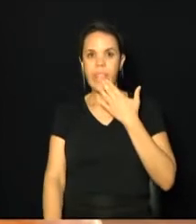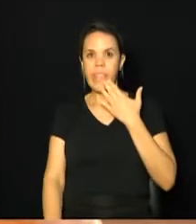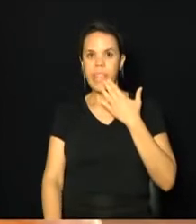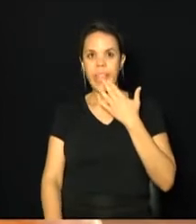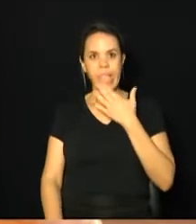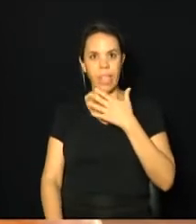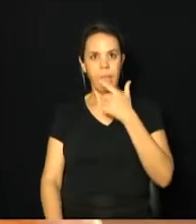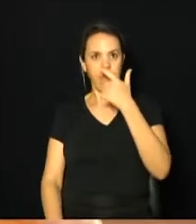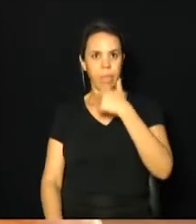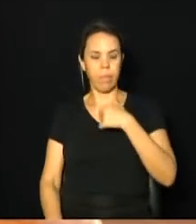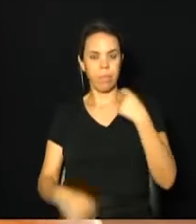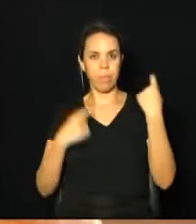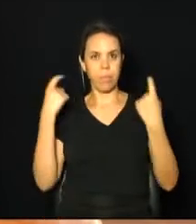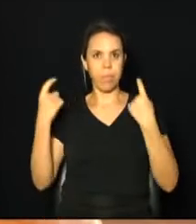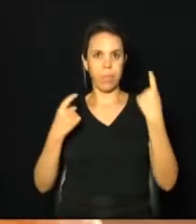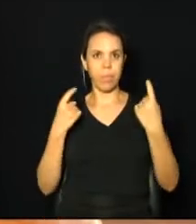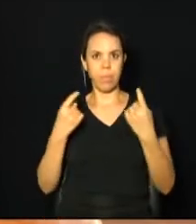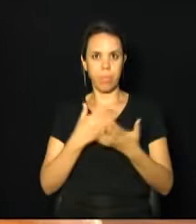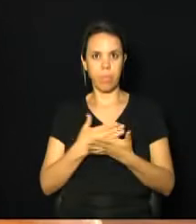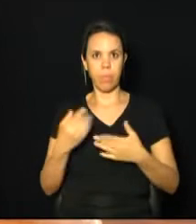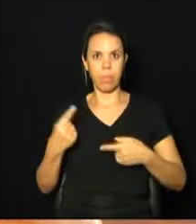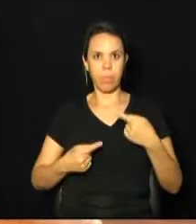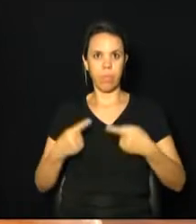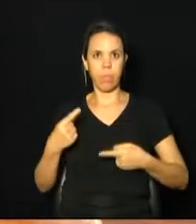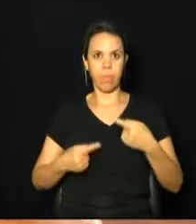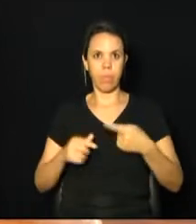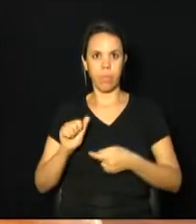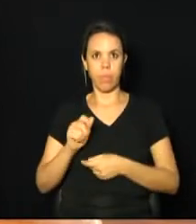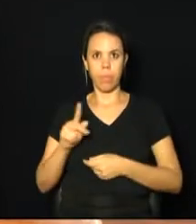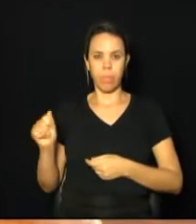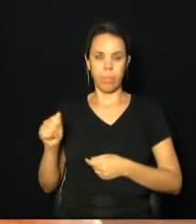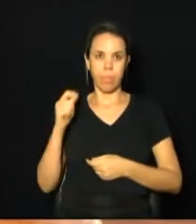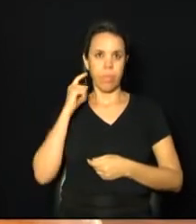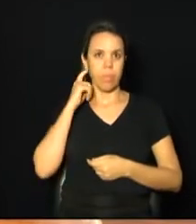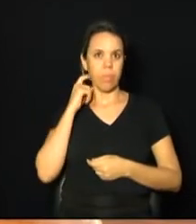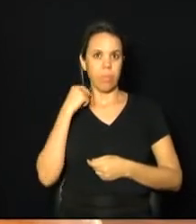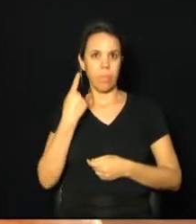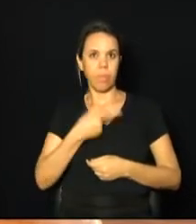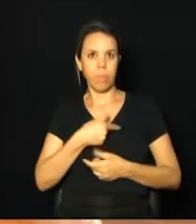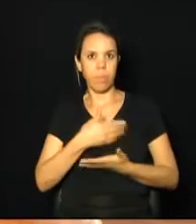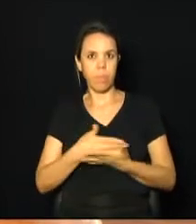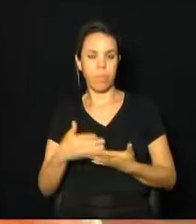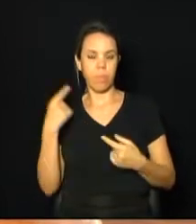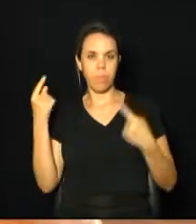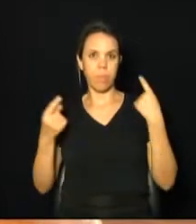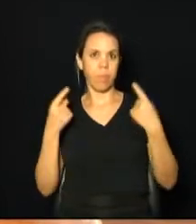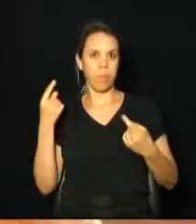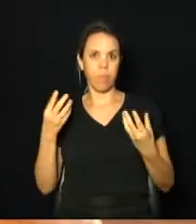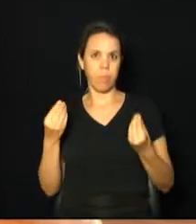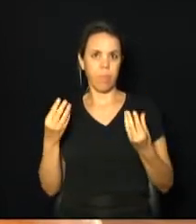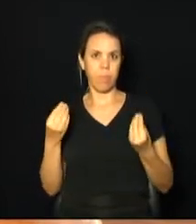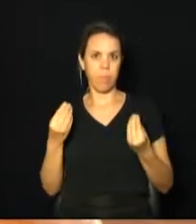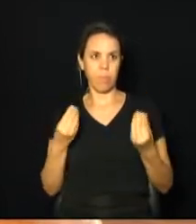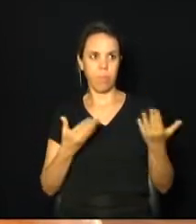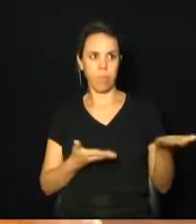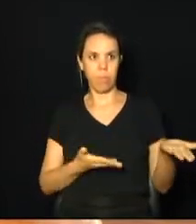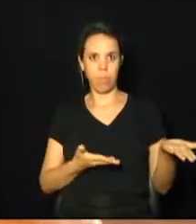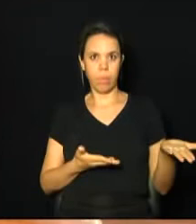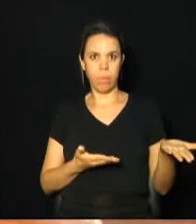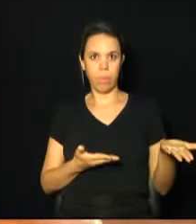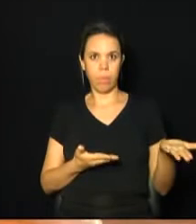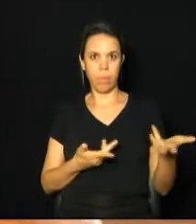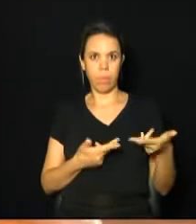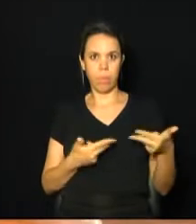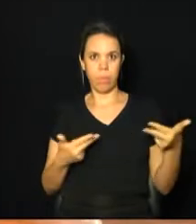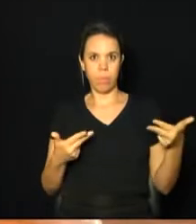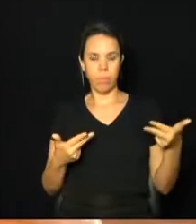Eu fico muito preocupada quando a gente começa a discutir a questão da APA, né? A gente começa a se preocupar muito com muitas questões.